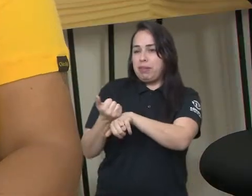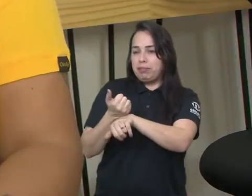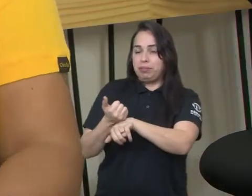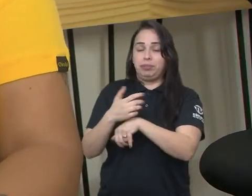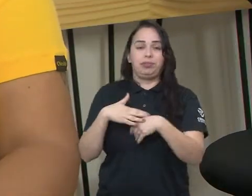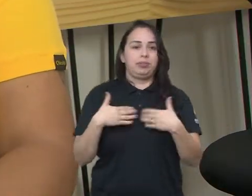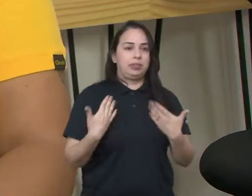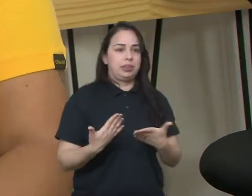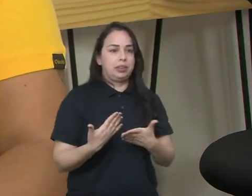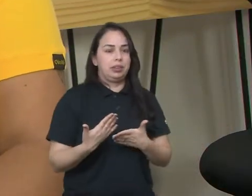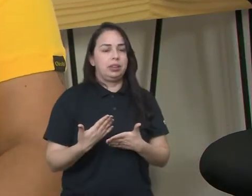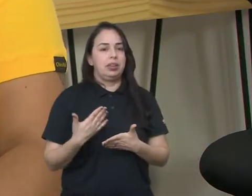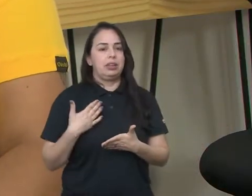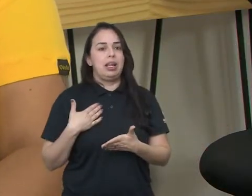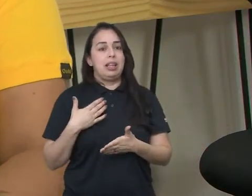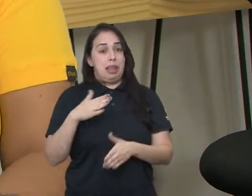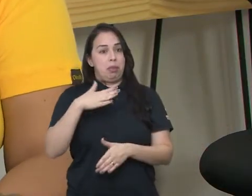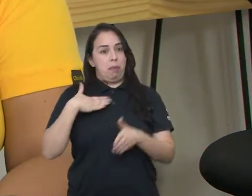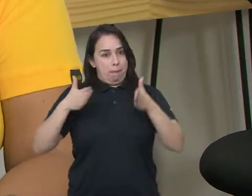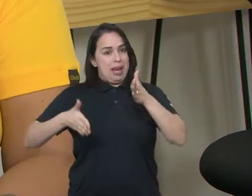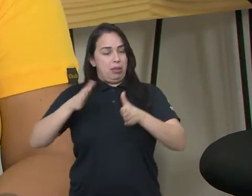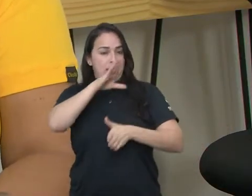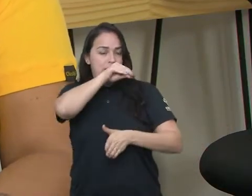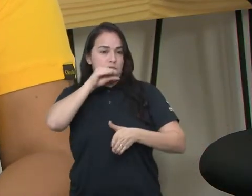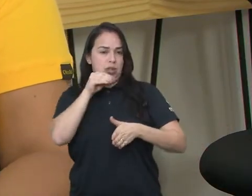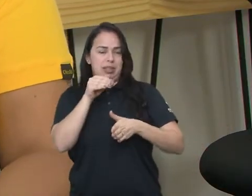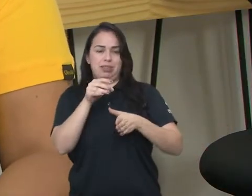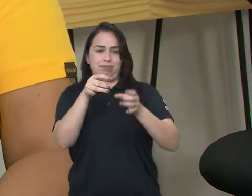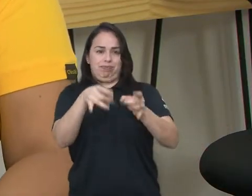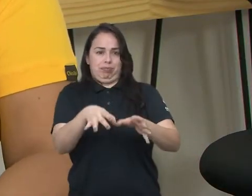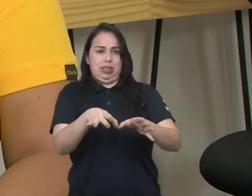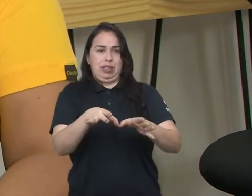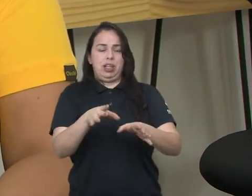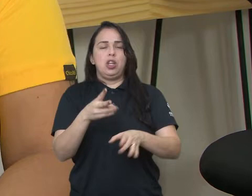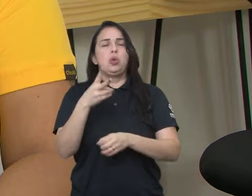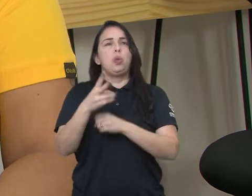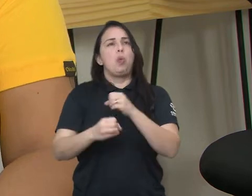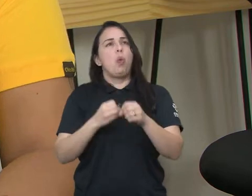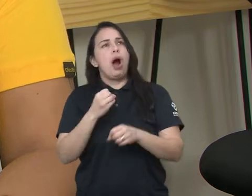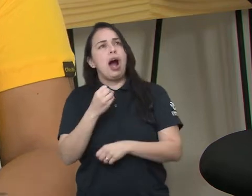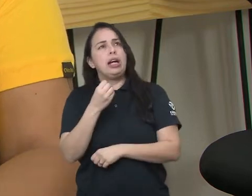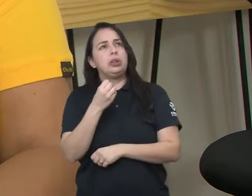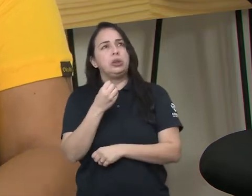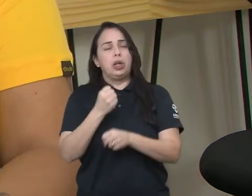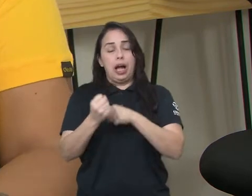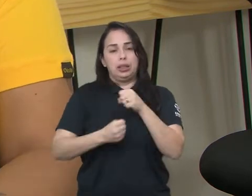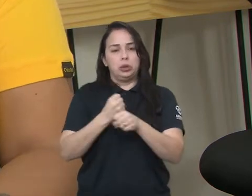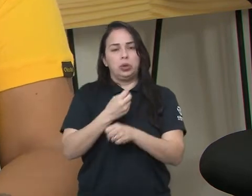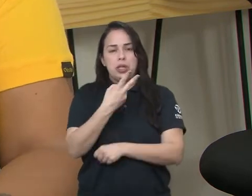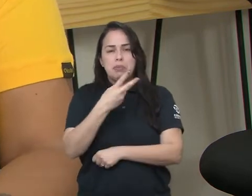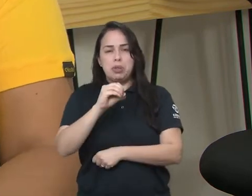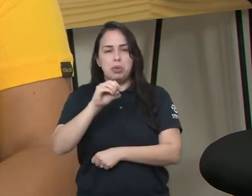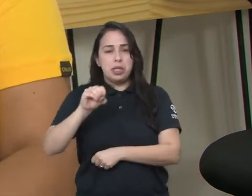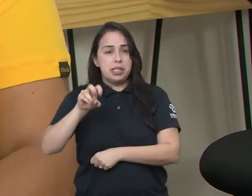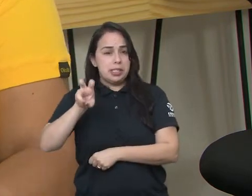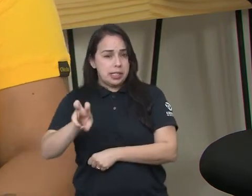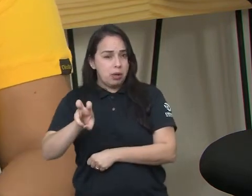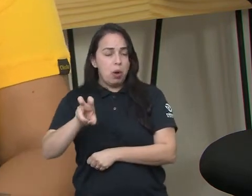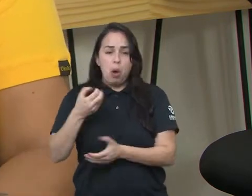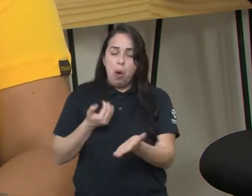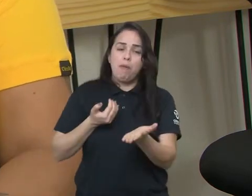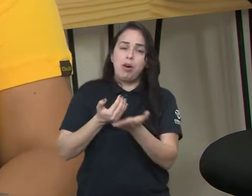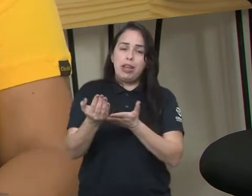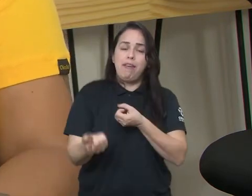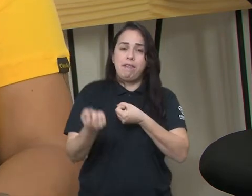a adolescência inteira distante de desenho. Quando foi em 2005, 2003, 2005 mais ou menos, nesse período